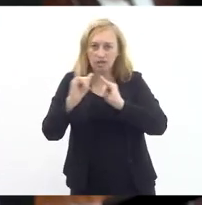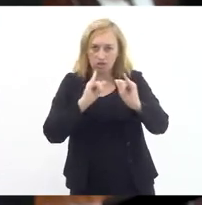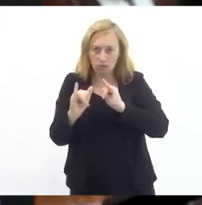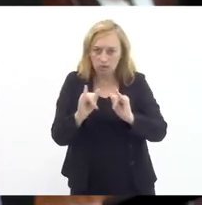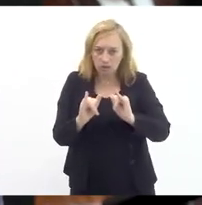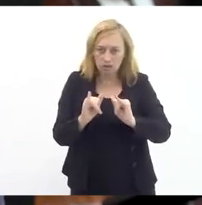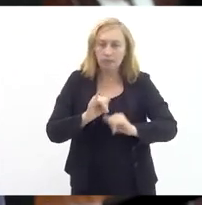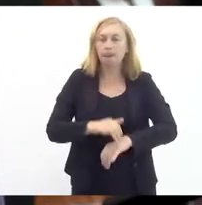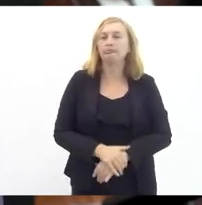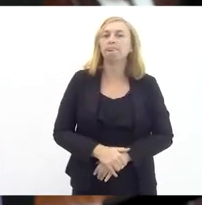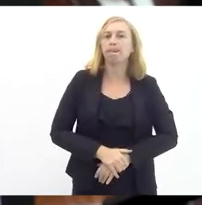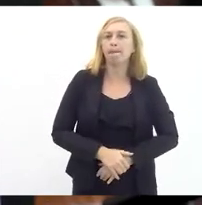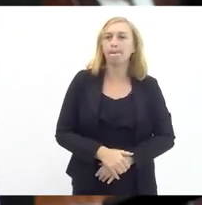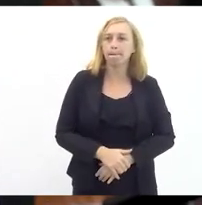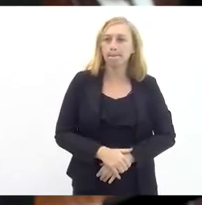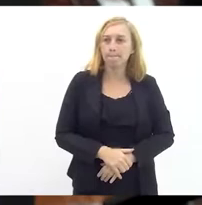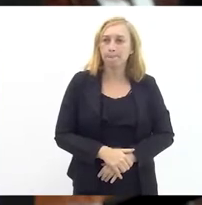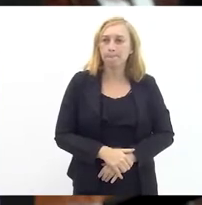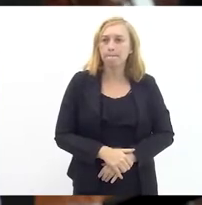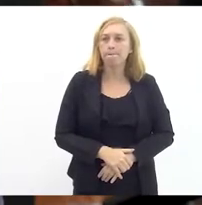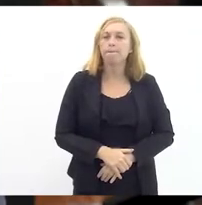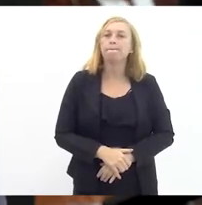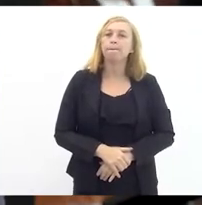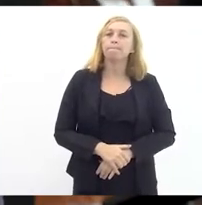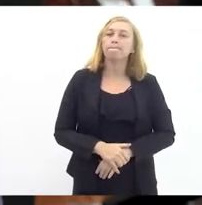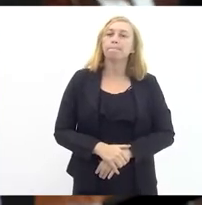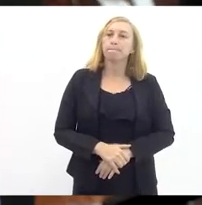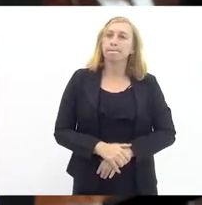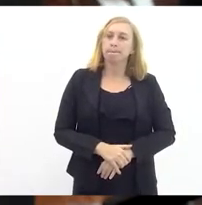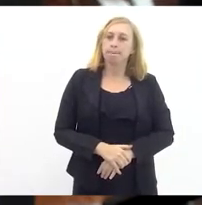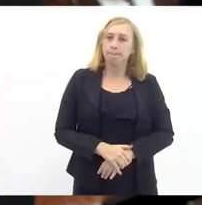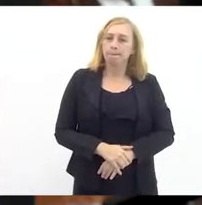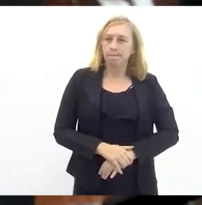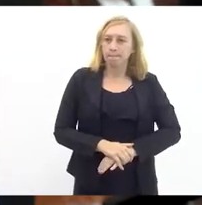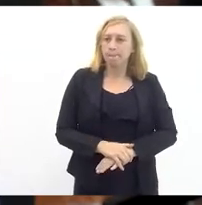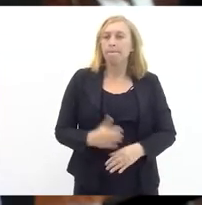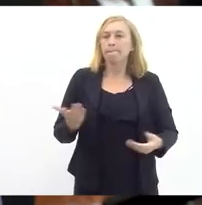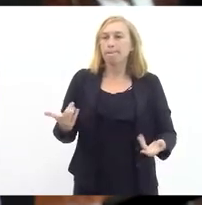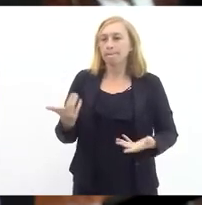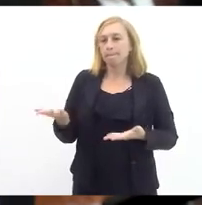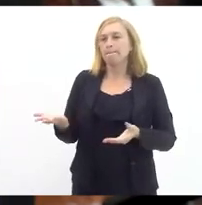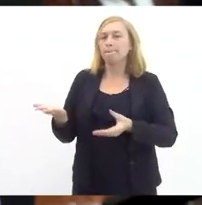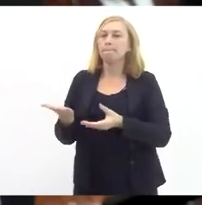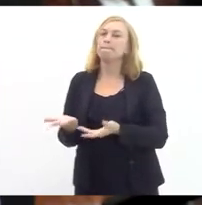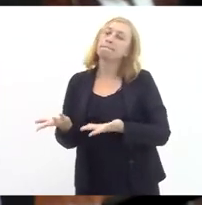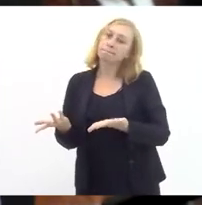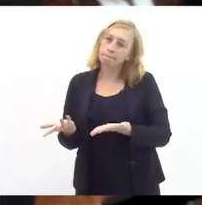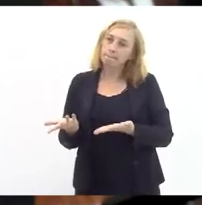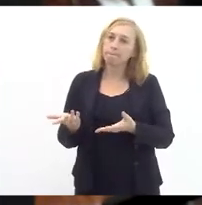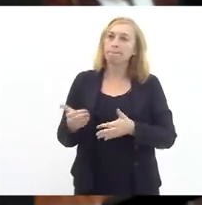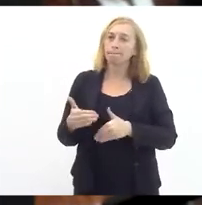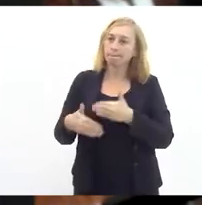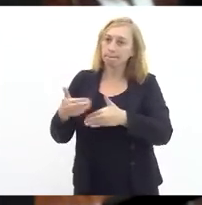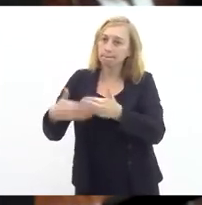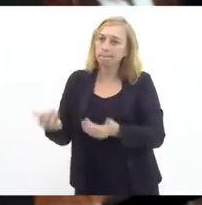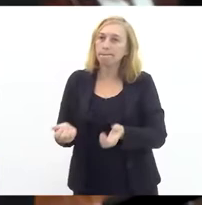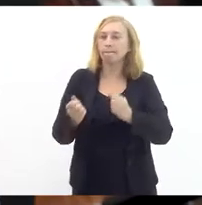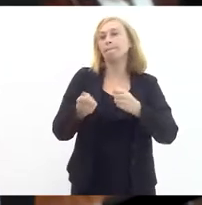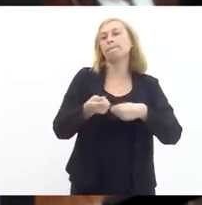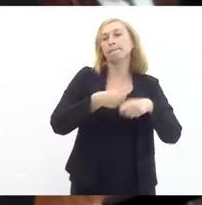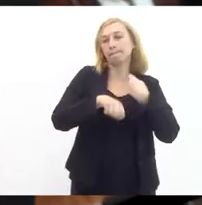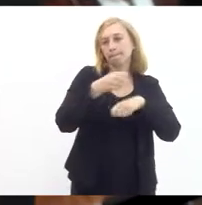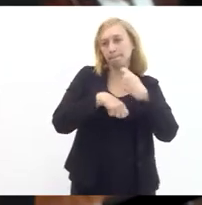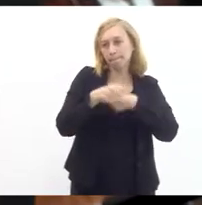todas as ocorrências abertas, é aberto um processo administrativo que pode acarretar na abertura de um